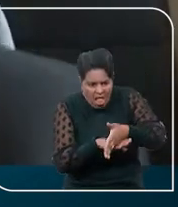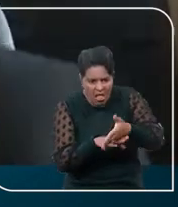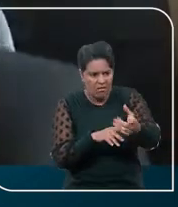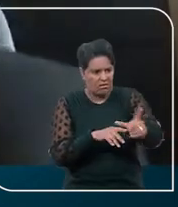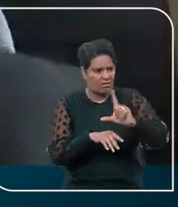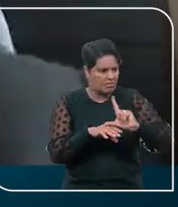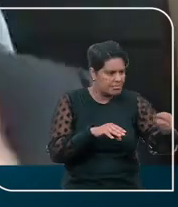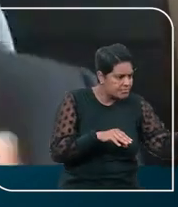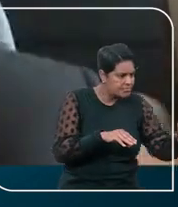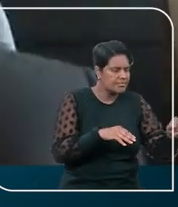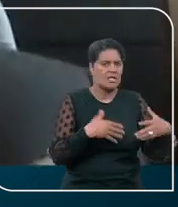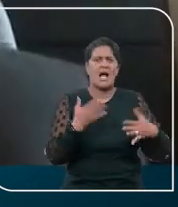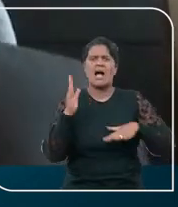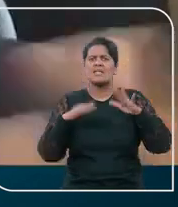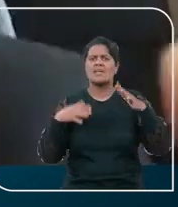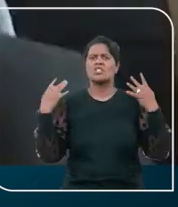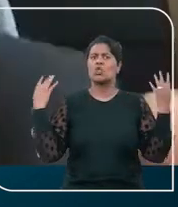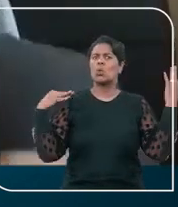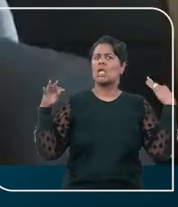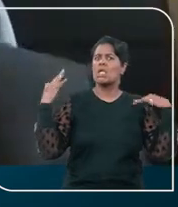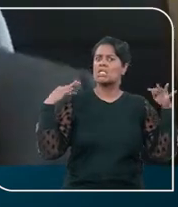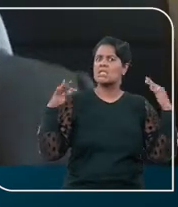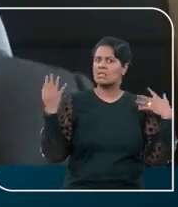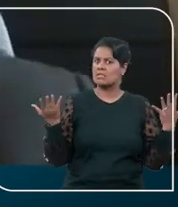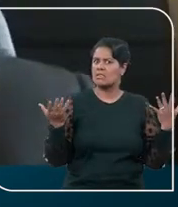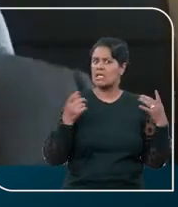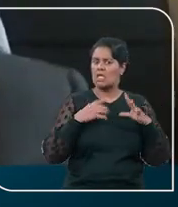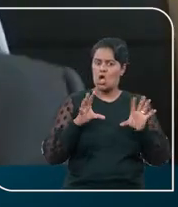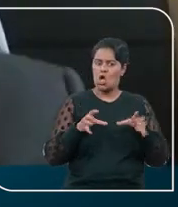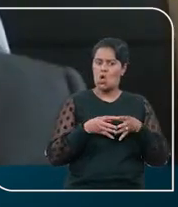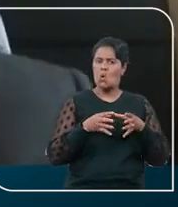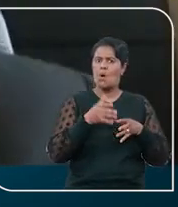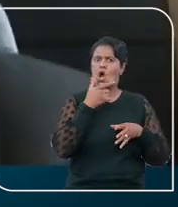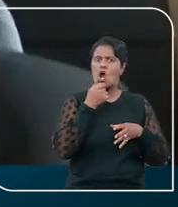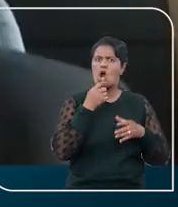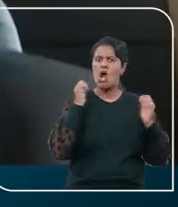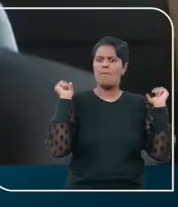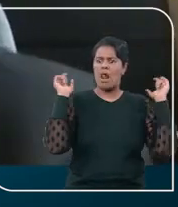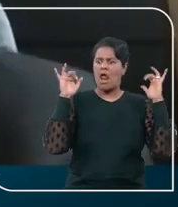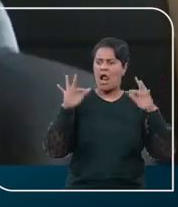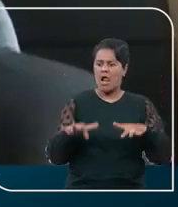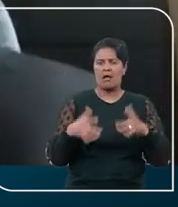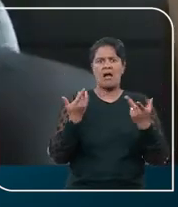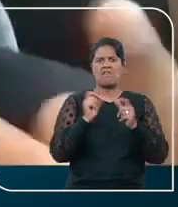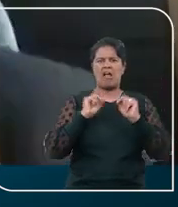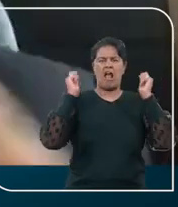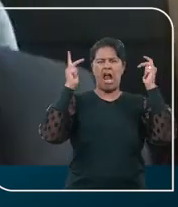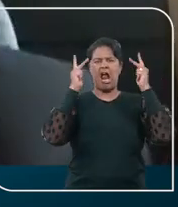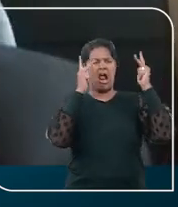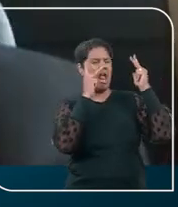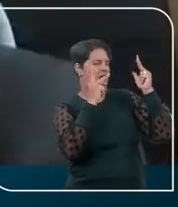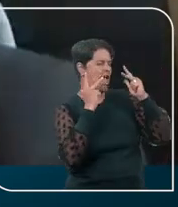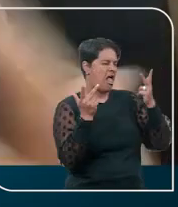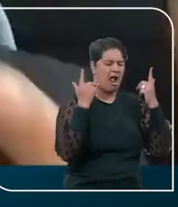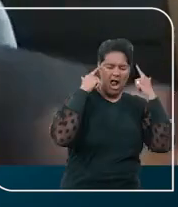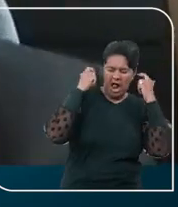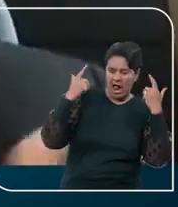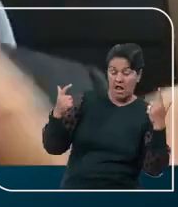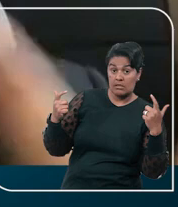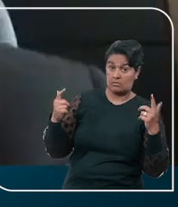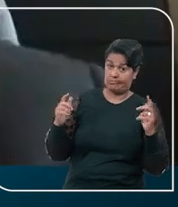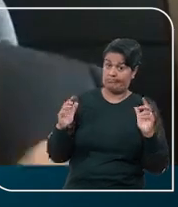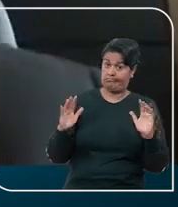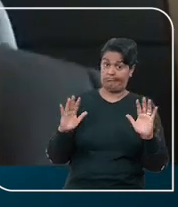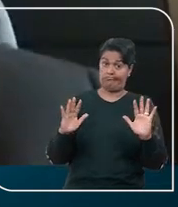turística, tem lá vários e vários grupos de homens, talvez ali, aí fazem festa, e aí assim, muda um pouco